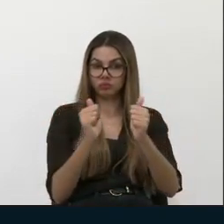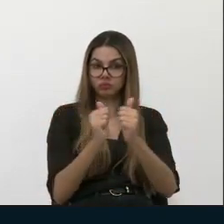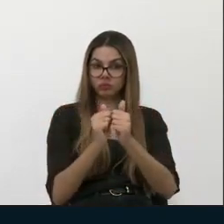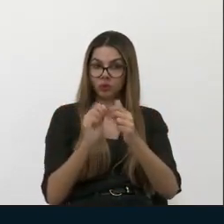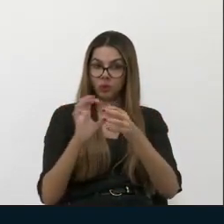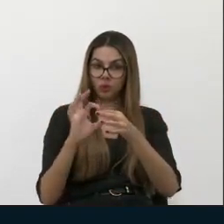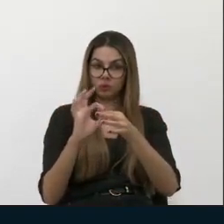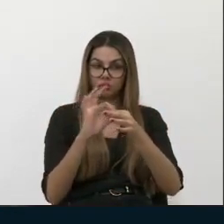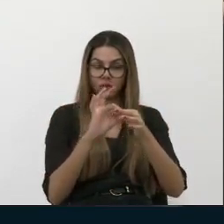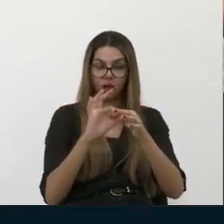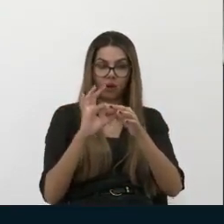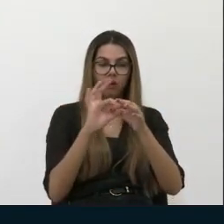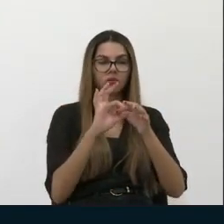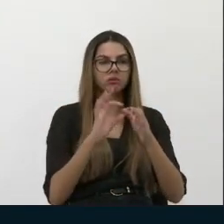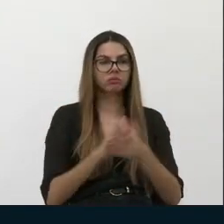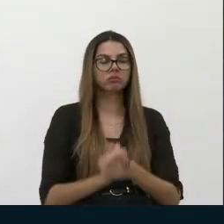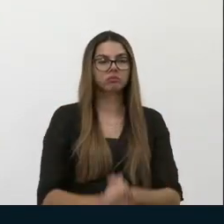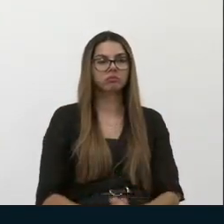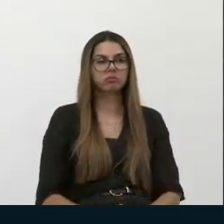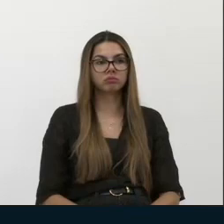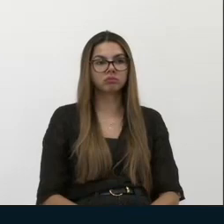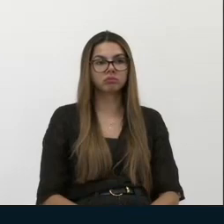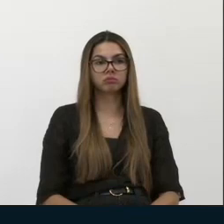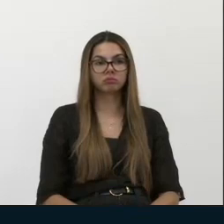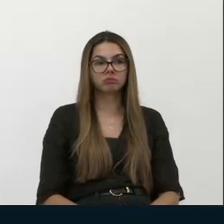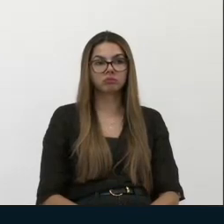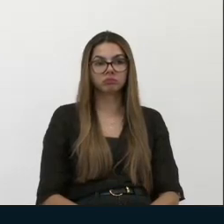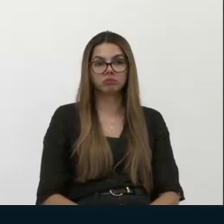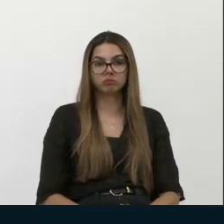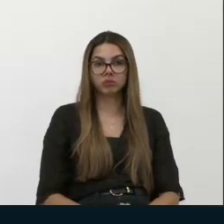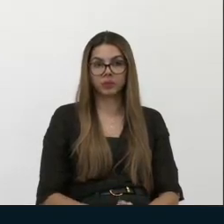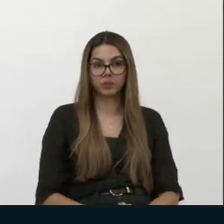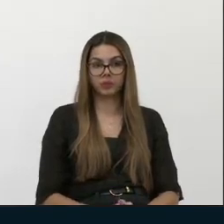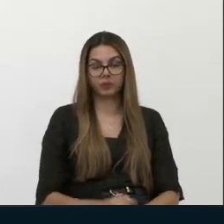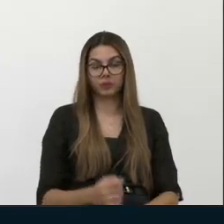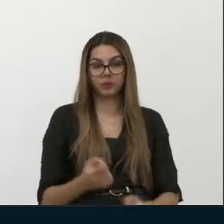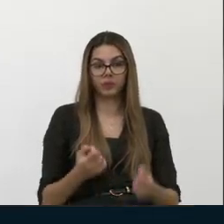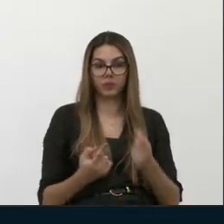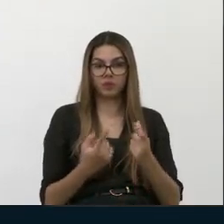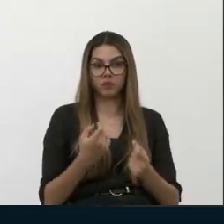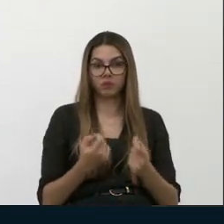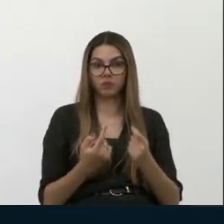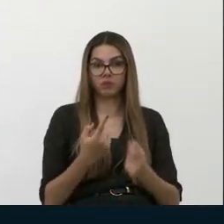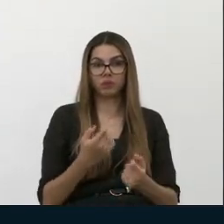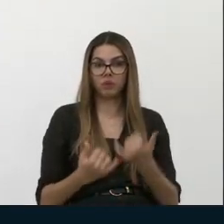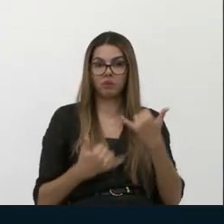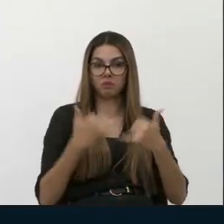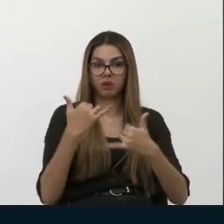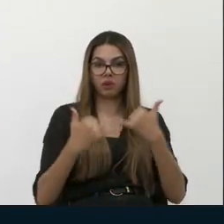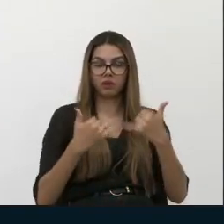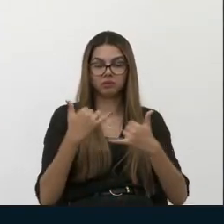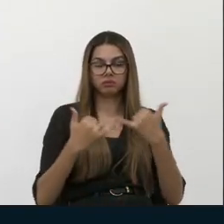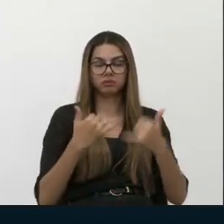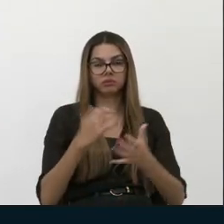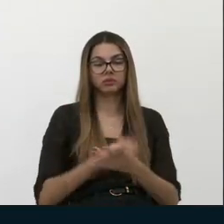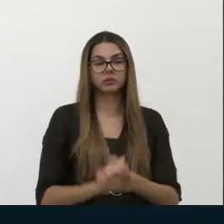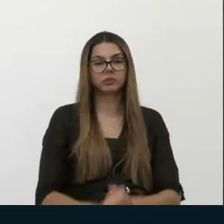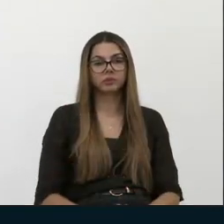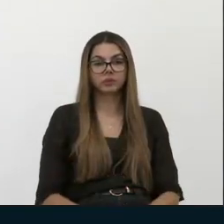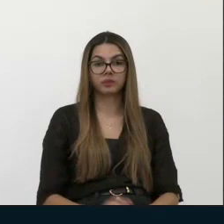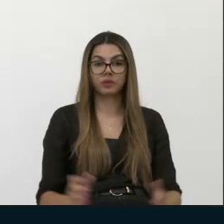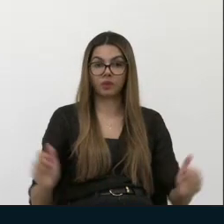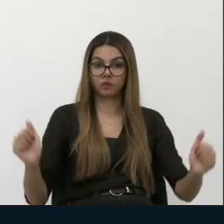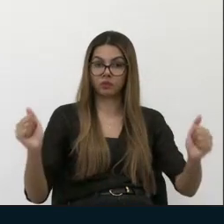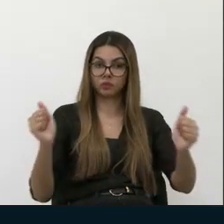foi dando pipoca para os macacos e nem assistindo filme. Nós nos